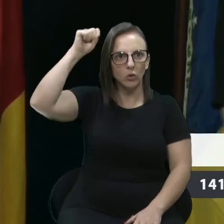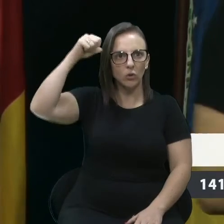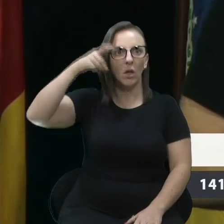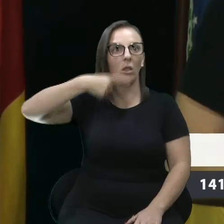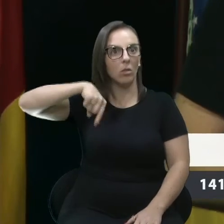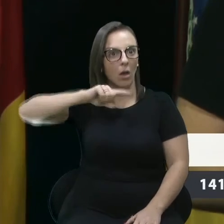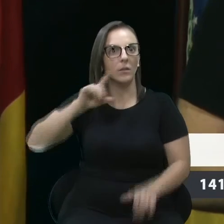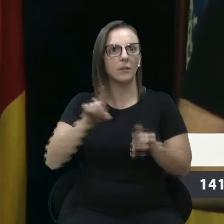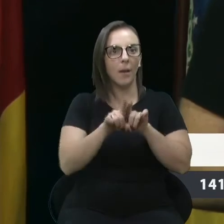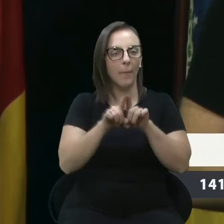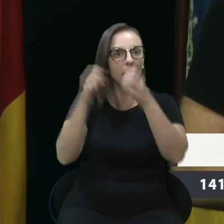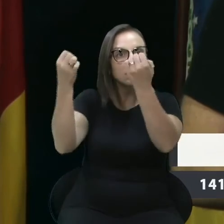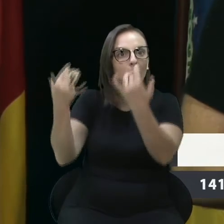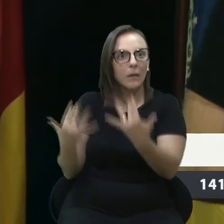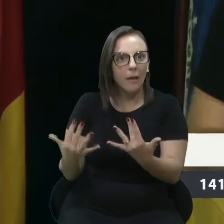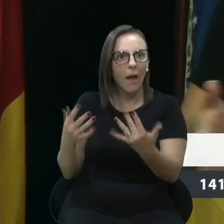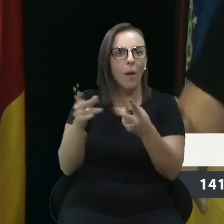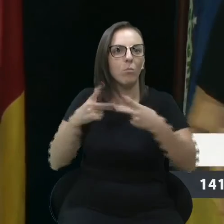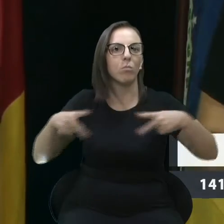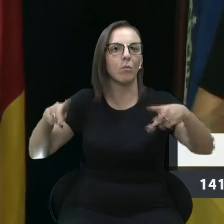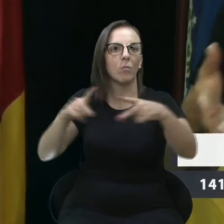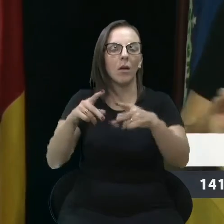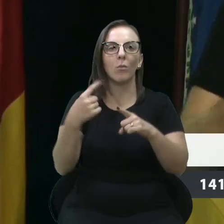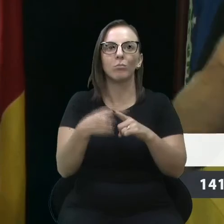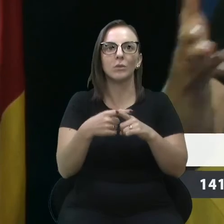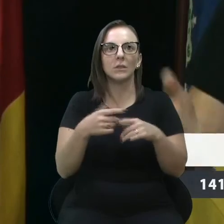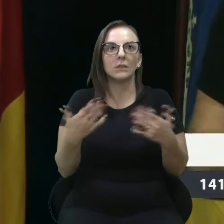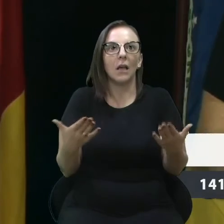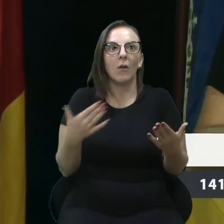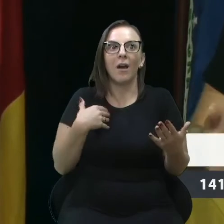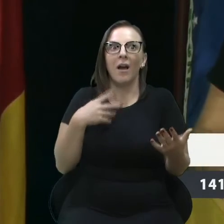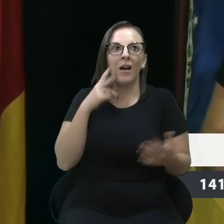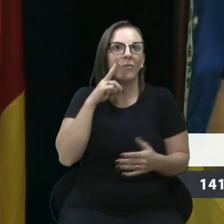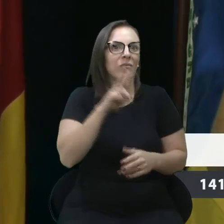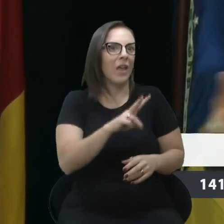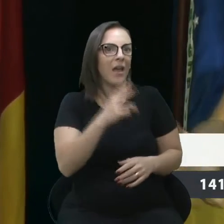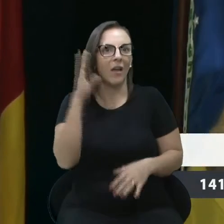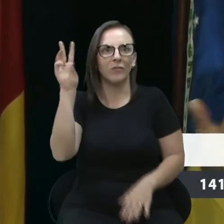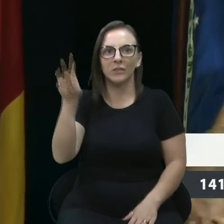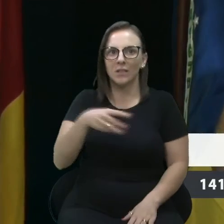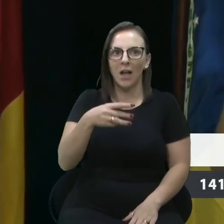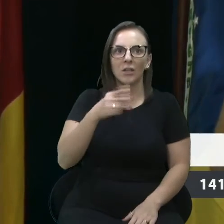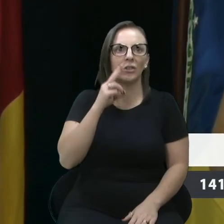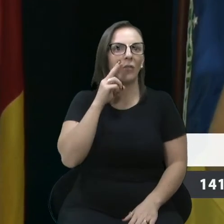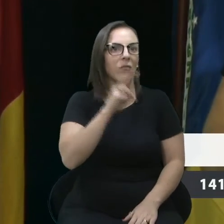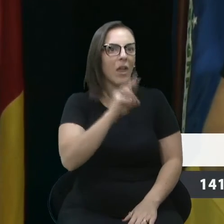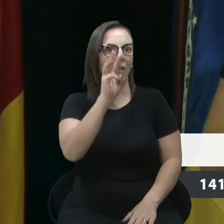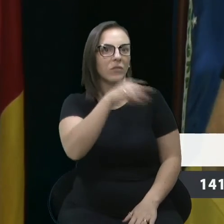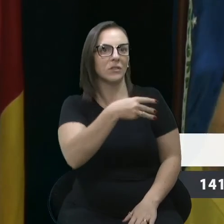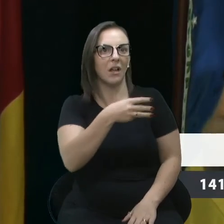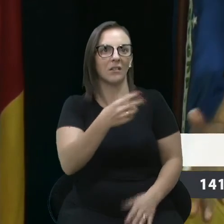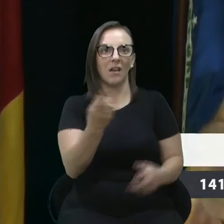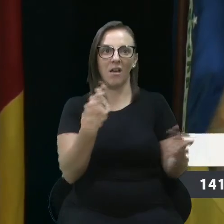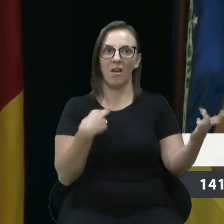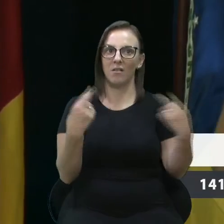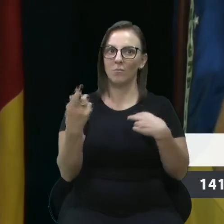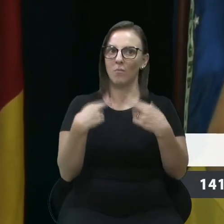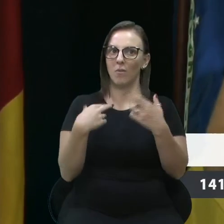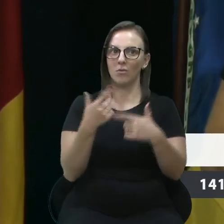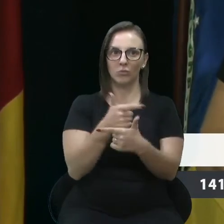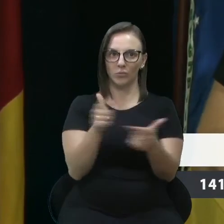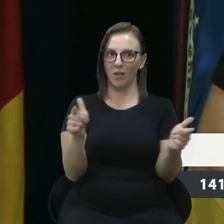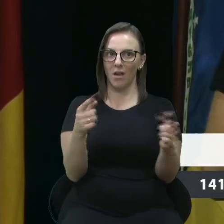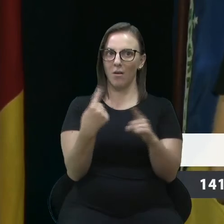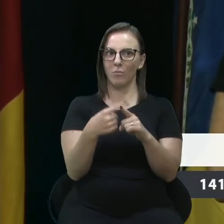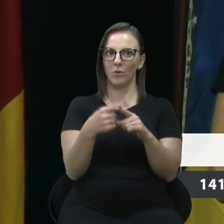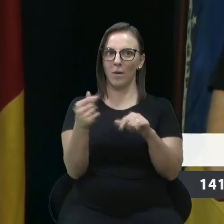esse entendimento para a população. Porque senão a gente fica, vamos ver com a Visat, e a gente não está tendo tantos retornos do porquê que foi mudado esses